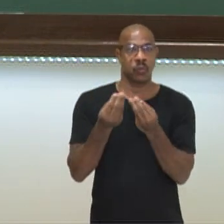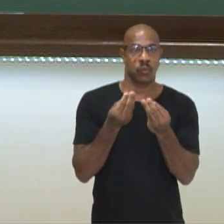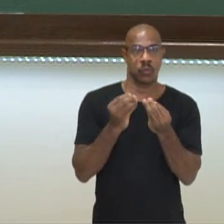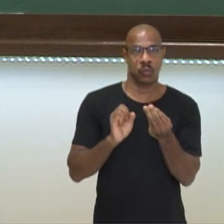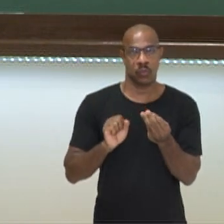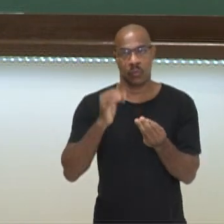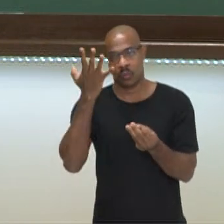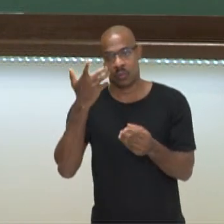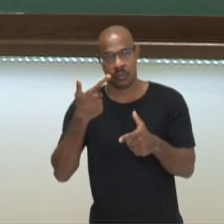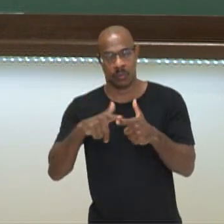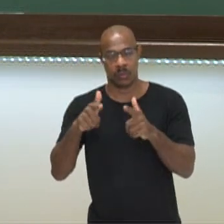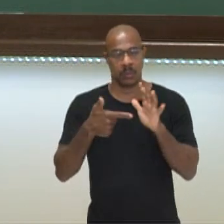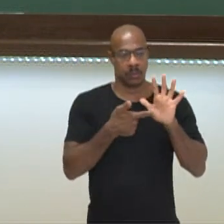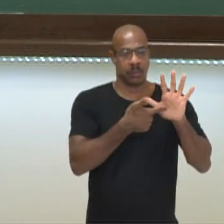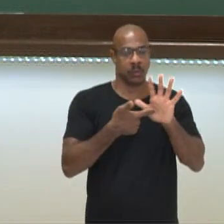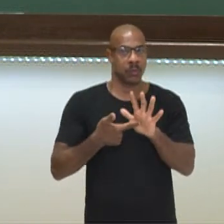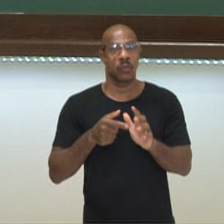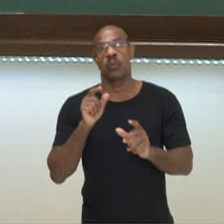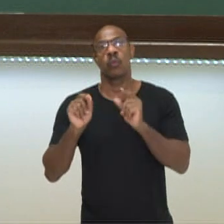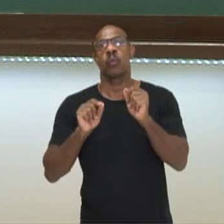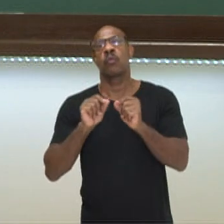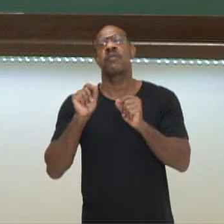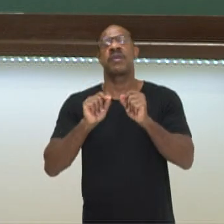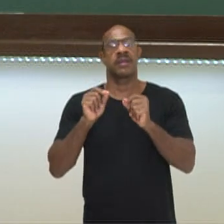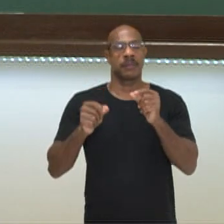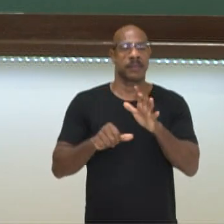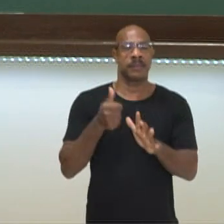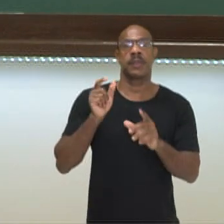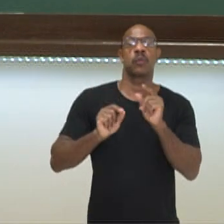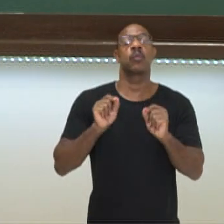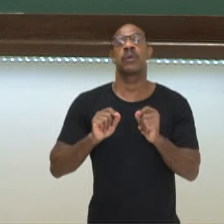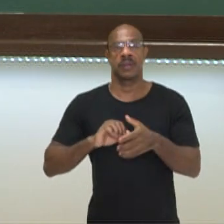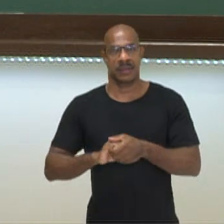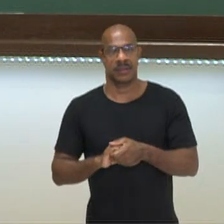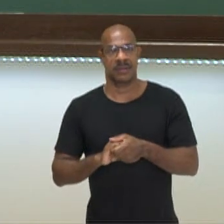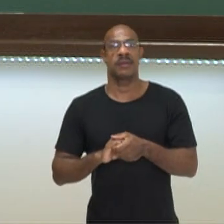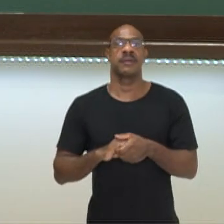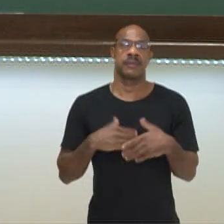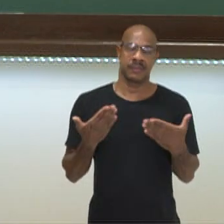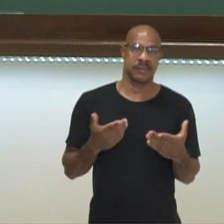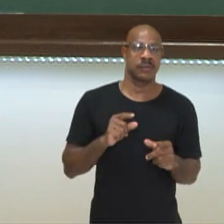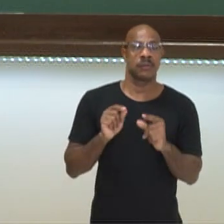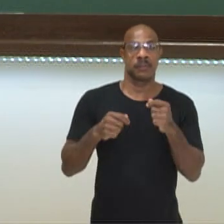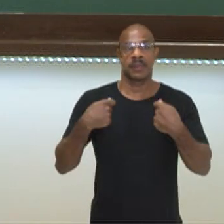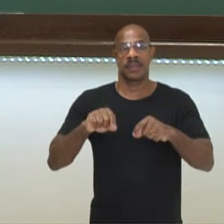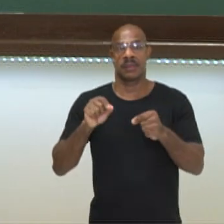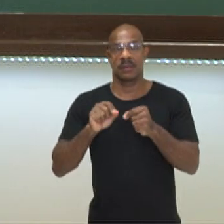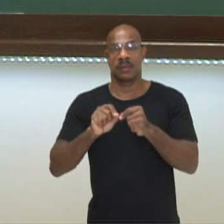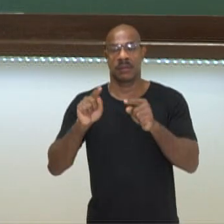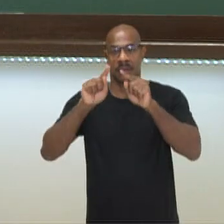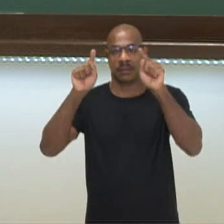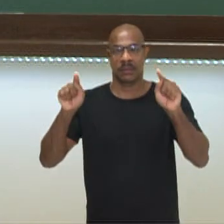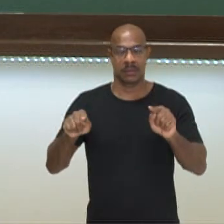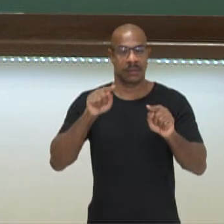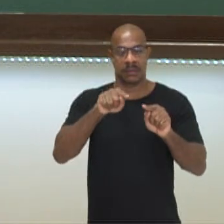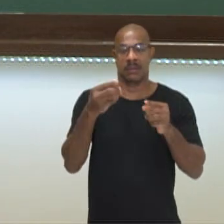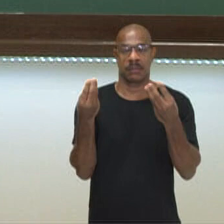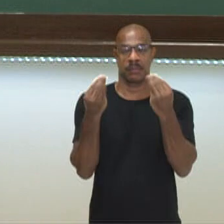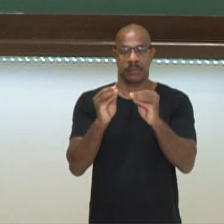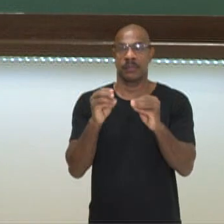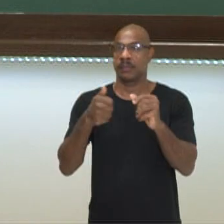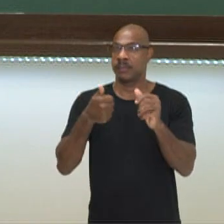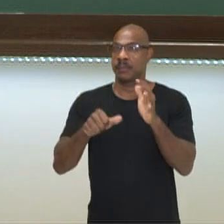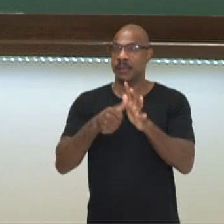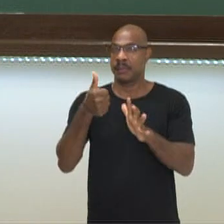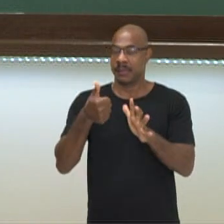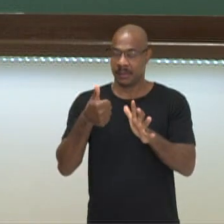aparece e vão ver o que que vocês vão resolver primeiro. O que vocês resolverem primeiro precisa estar entre